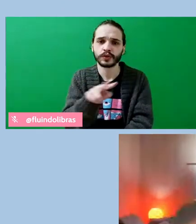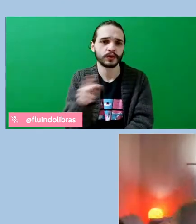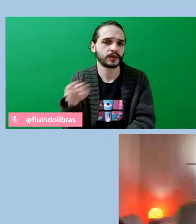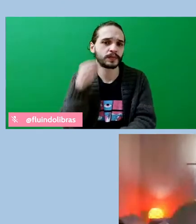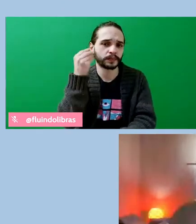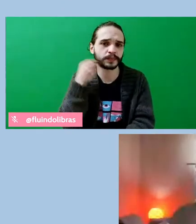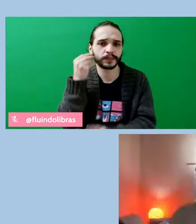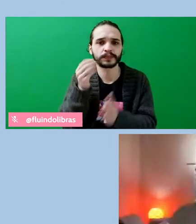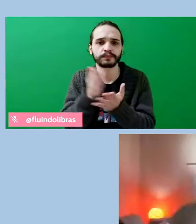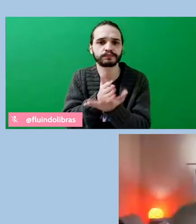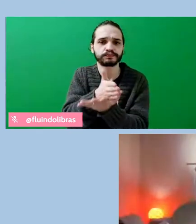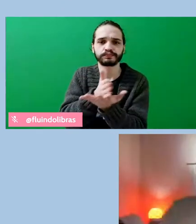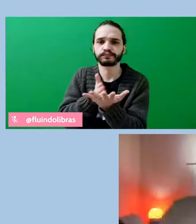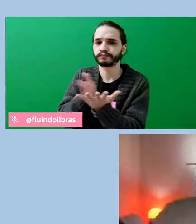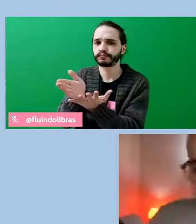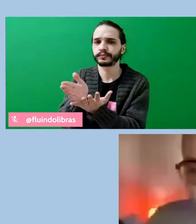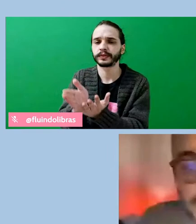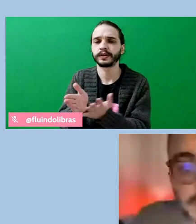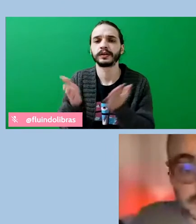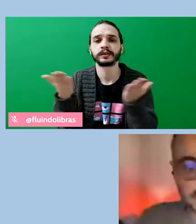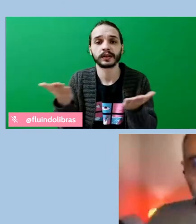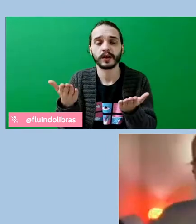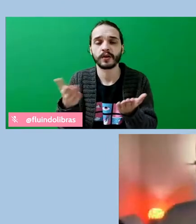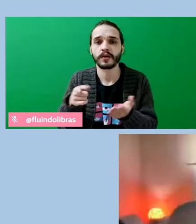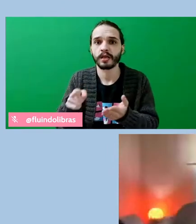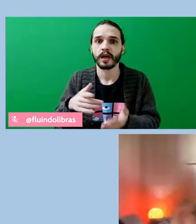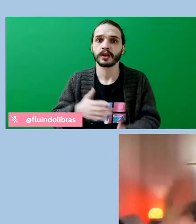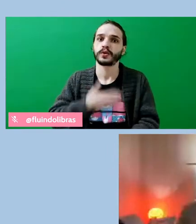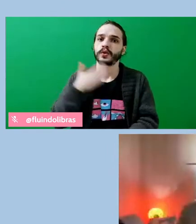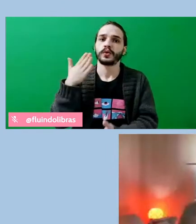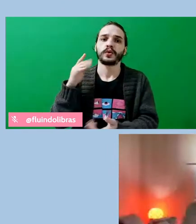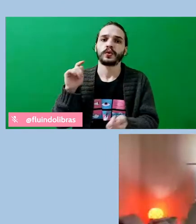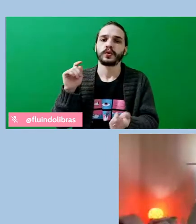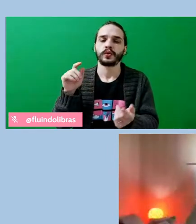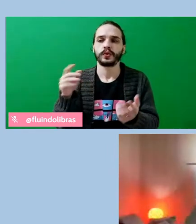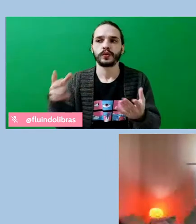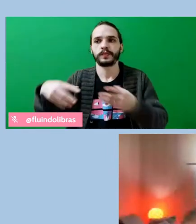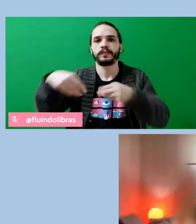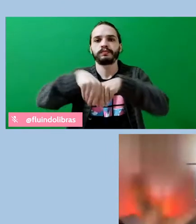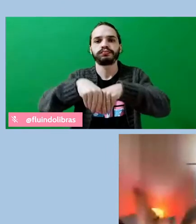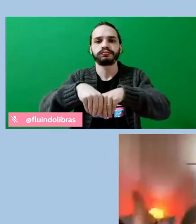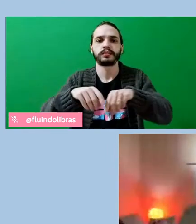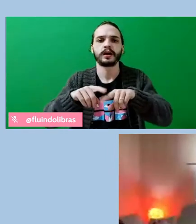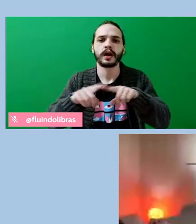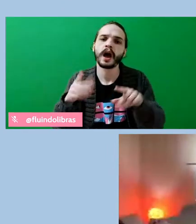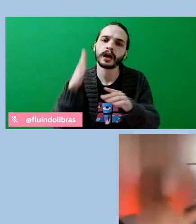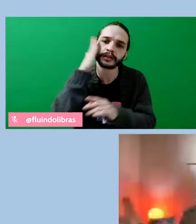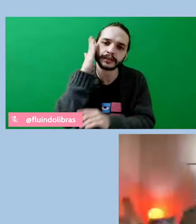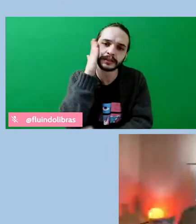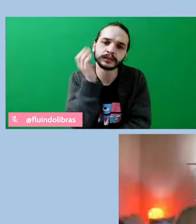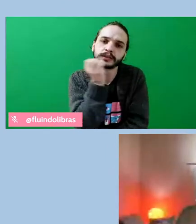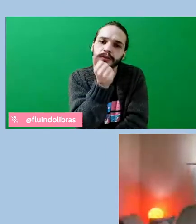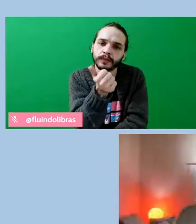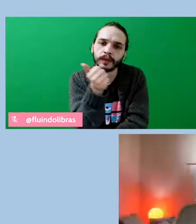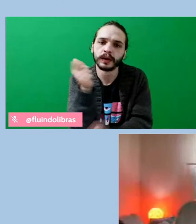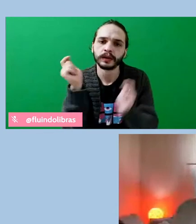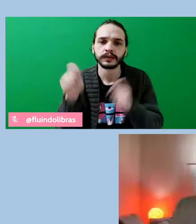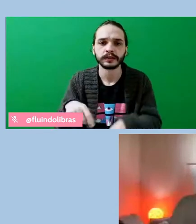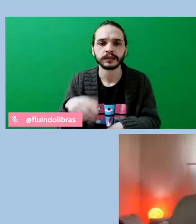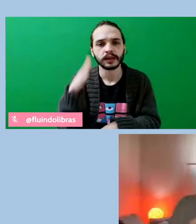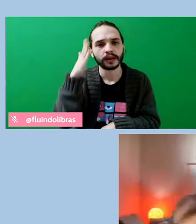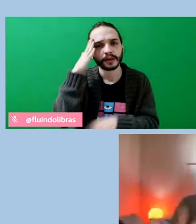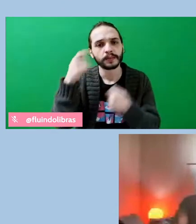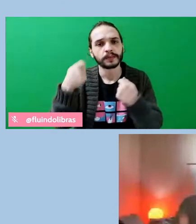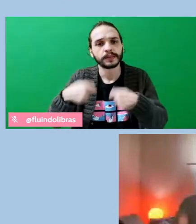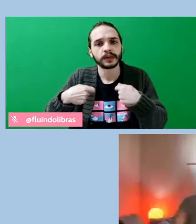teatro. Então, esse pulo não foi tão assustador quanto poderia ser, sabe? A gente falou, não, tudo bem. A gente sabe mais ou menos o que a gente vai precisar para... Porque, na verdade, a